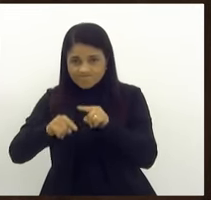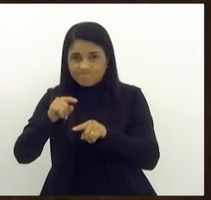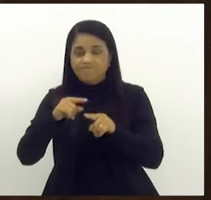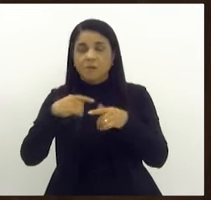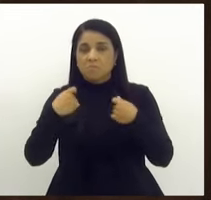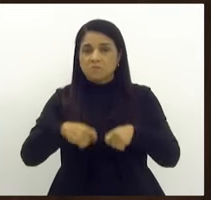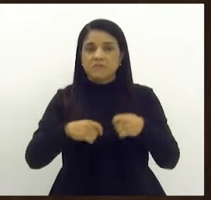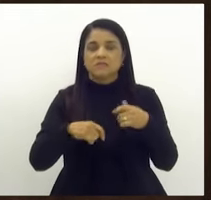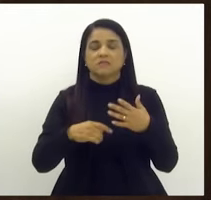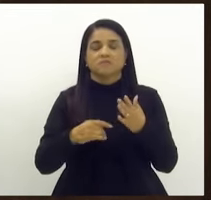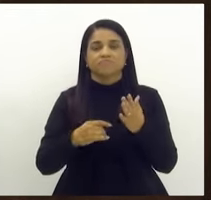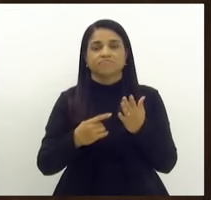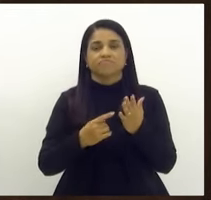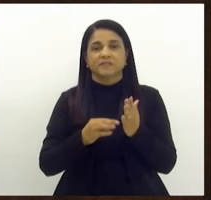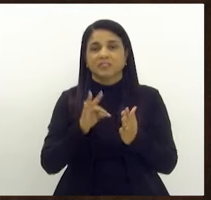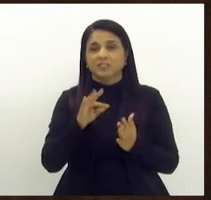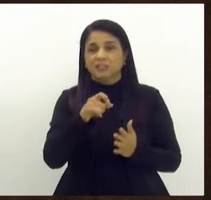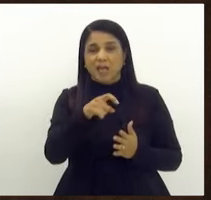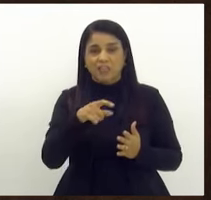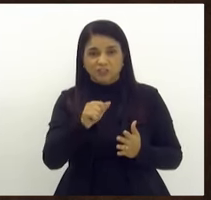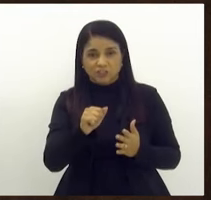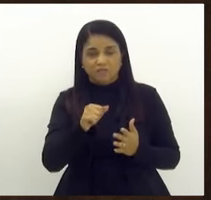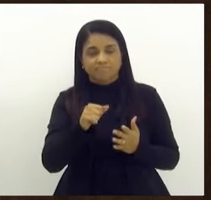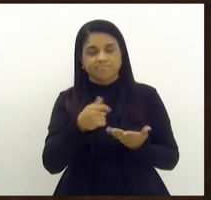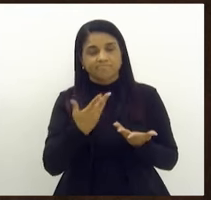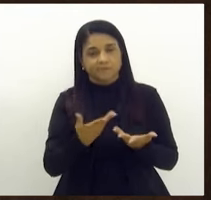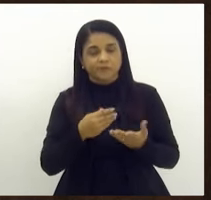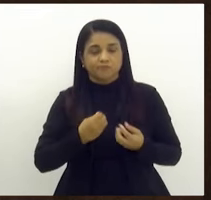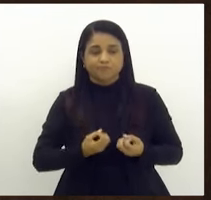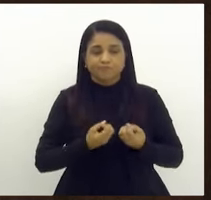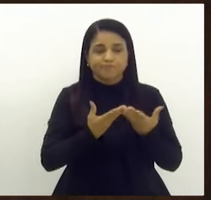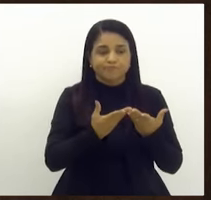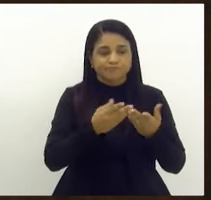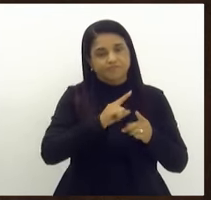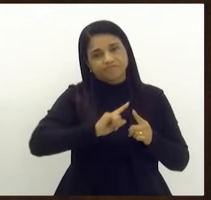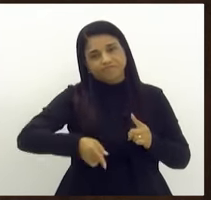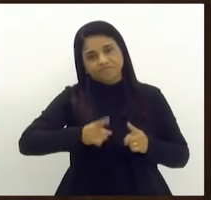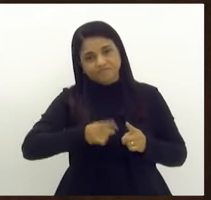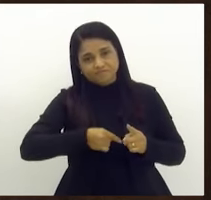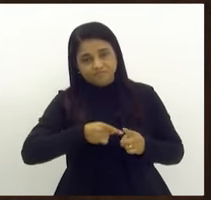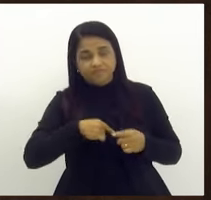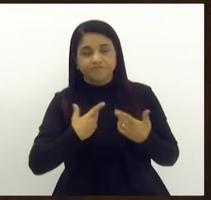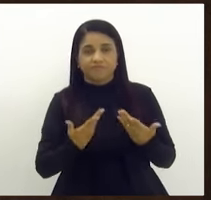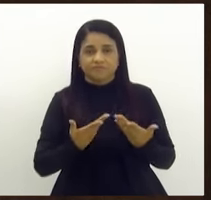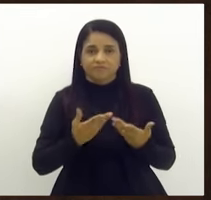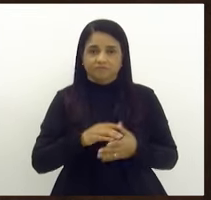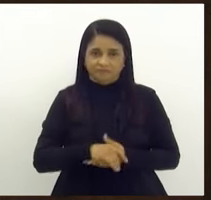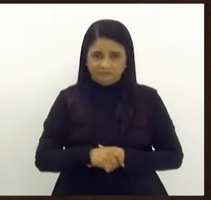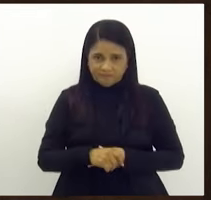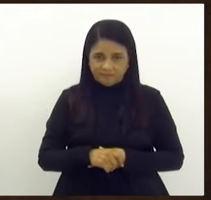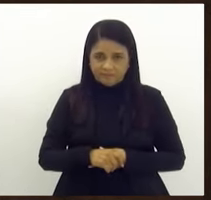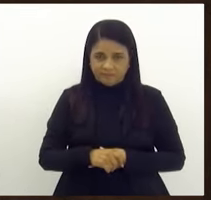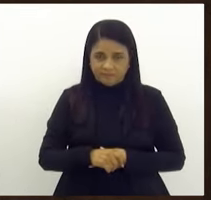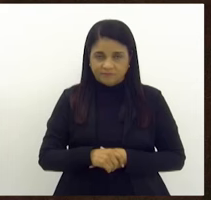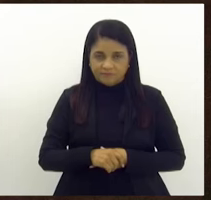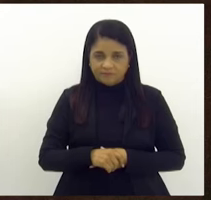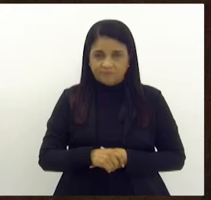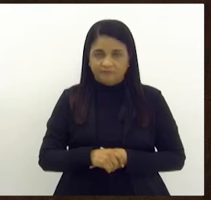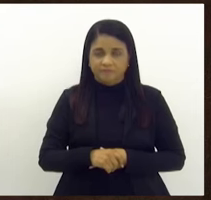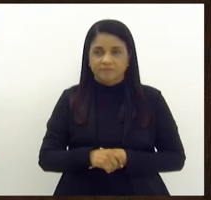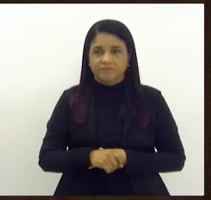Liquida dez os benefícios fiscais e nós estamos dando senhor presidente por isso que eu pedi